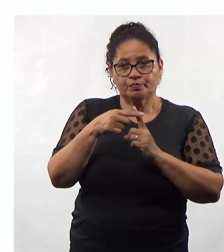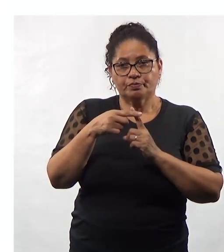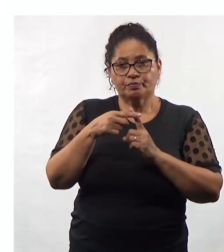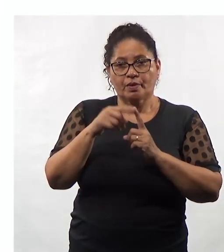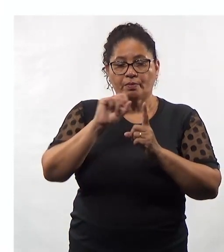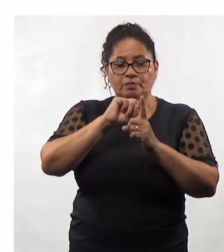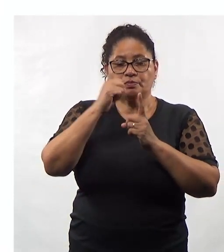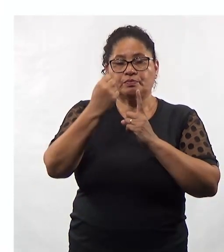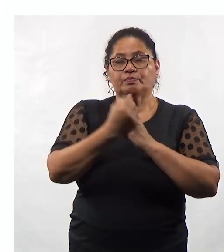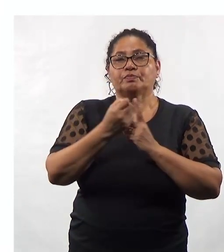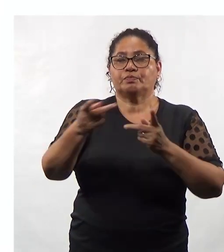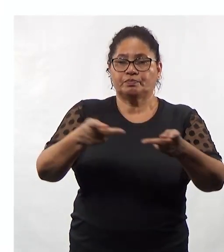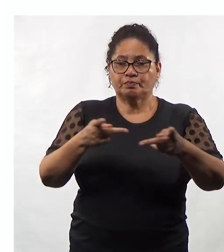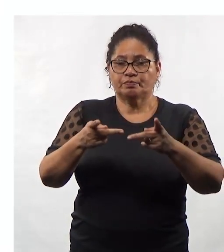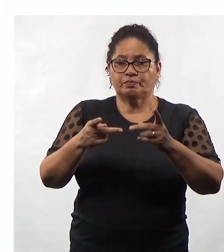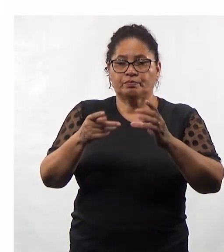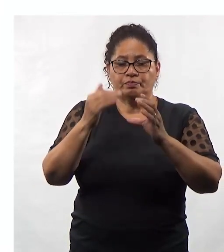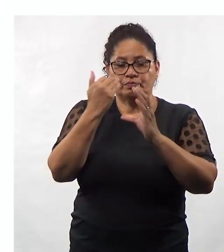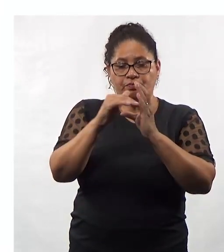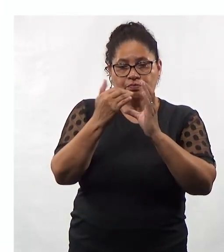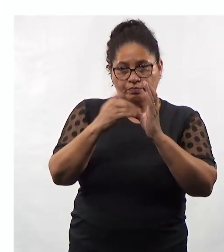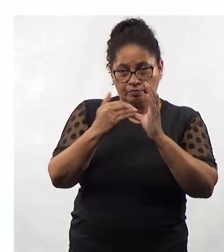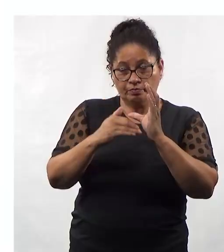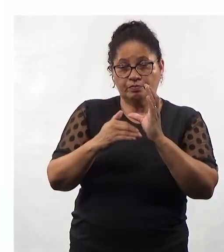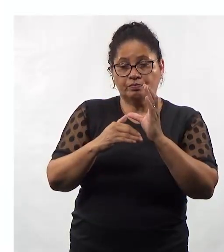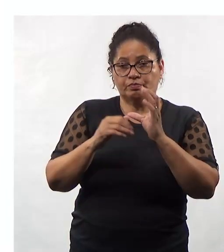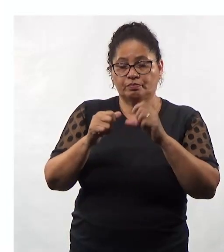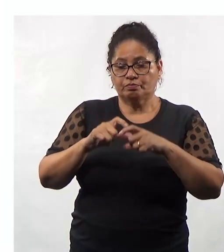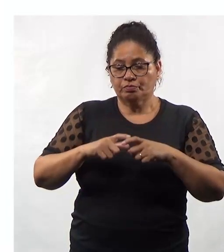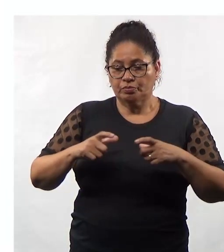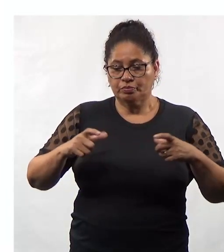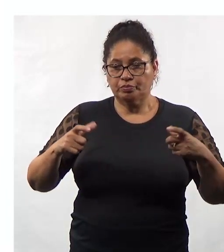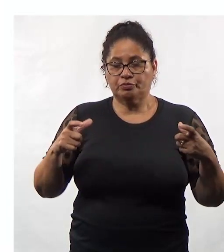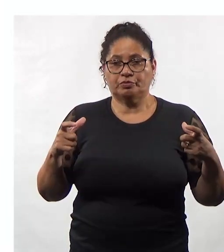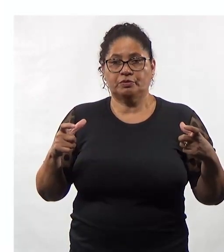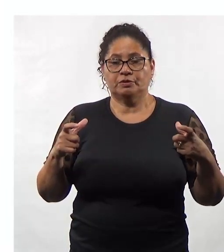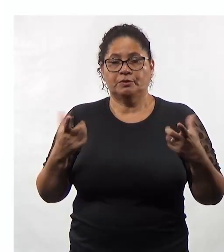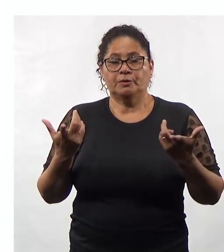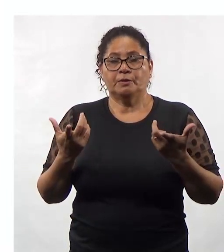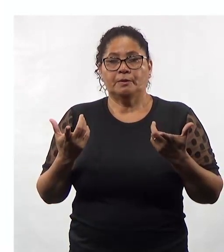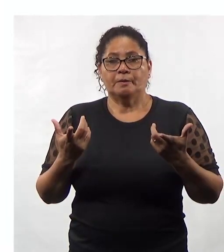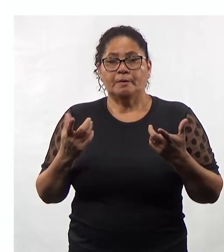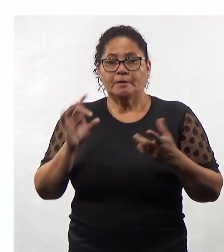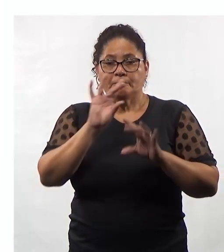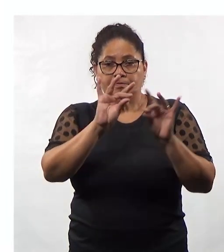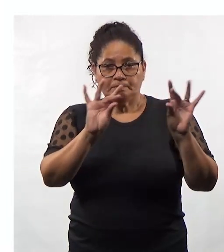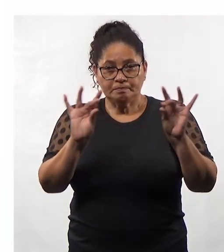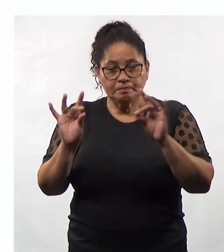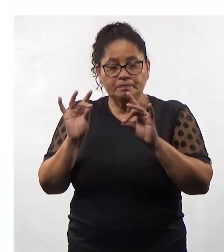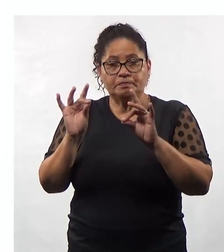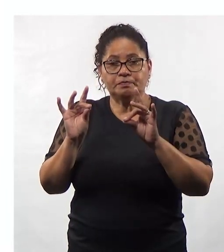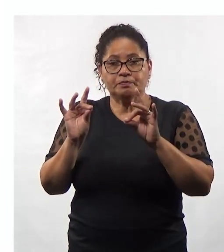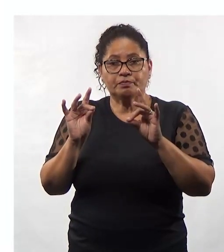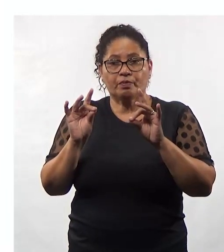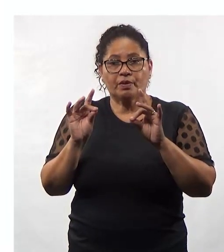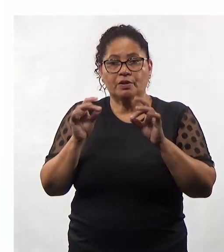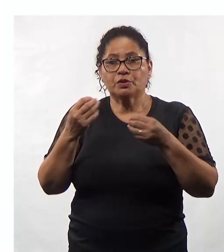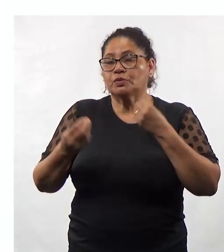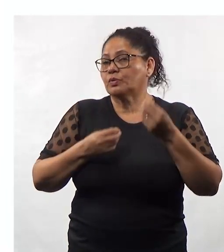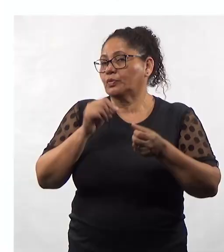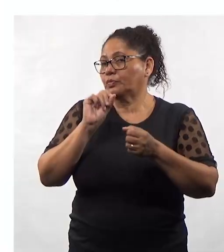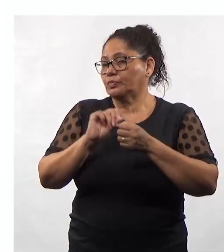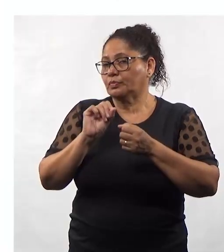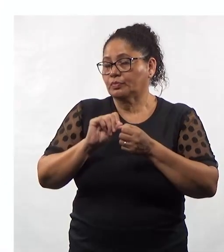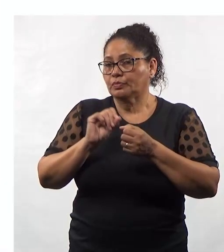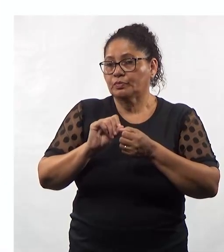voltados para a sociedade, para os projetos internos, para o aprendizado e crescimento, especialmente através dessas